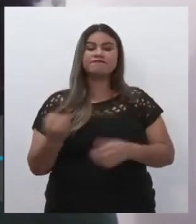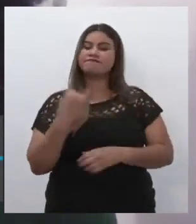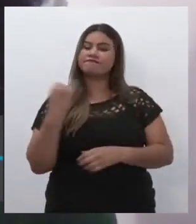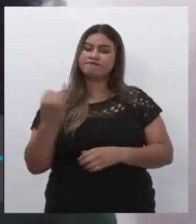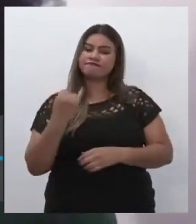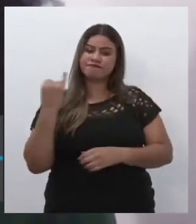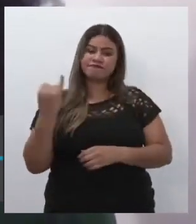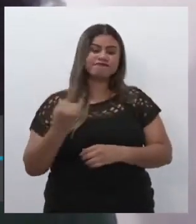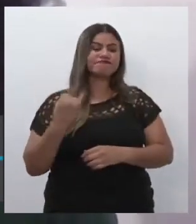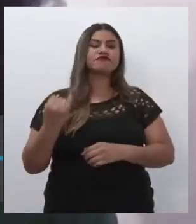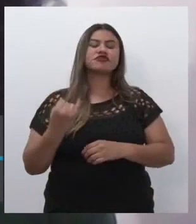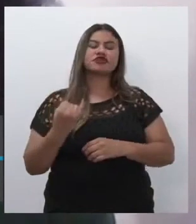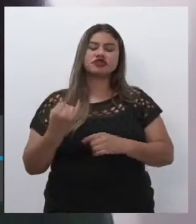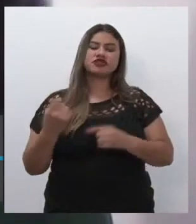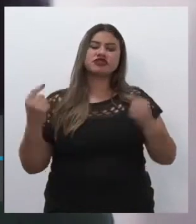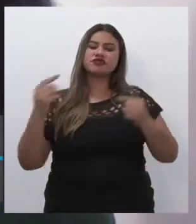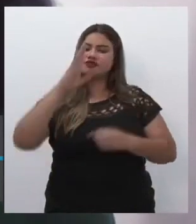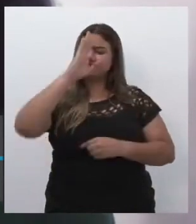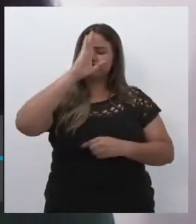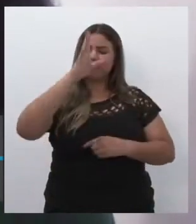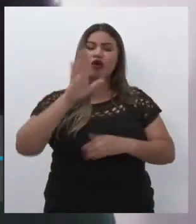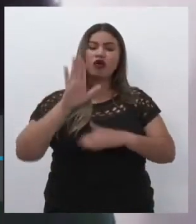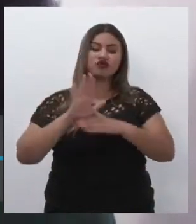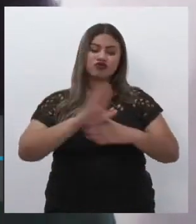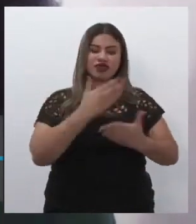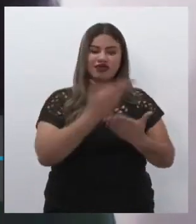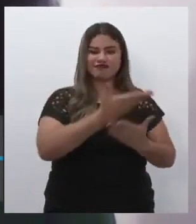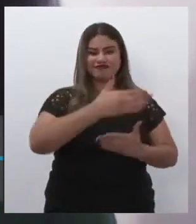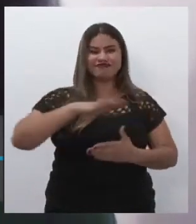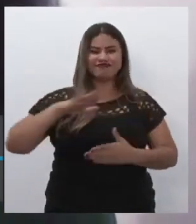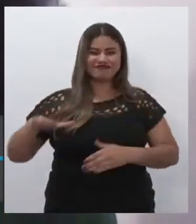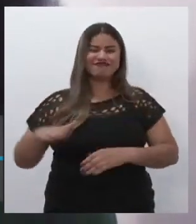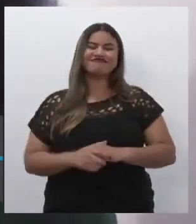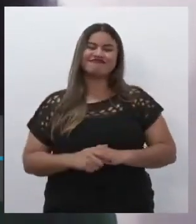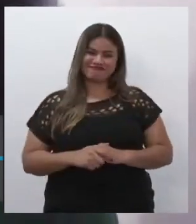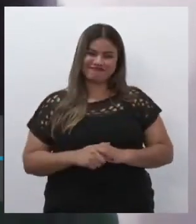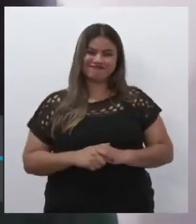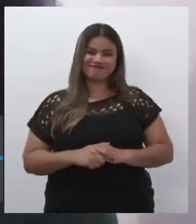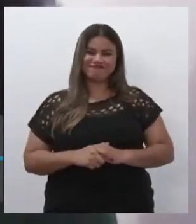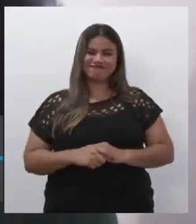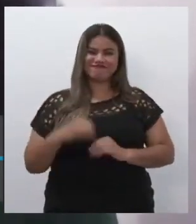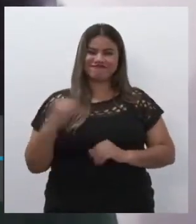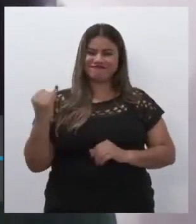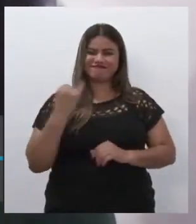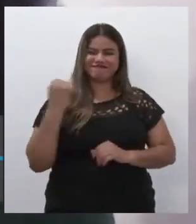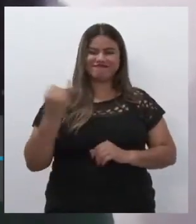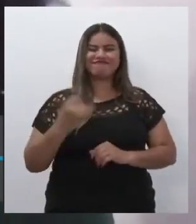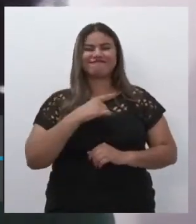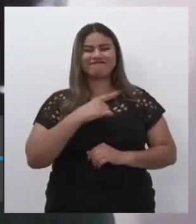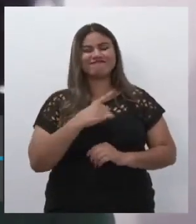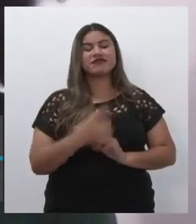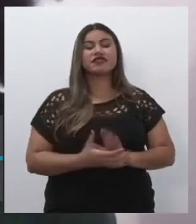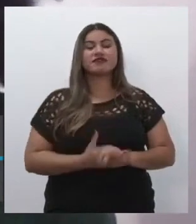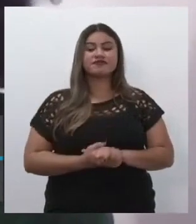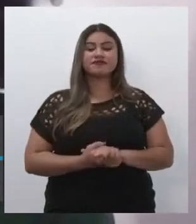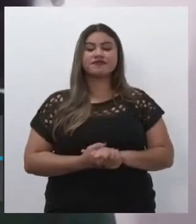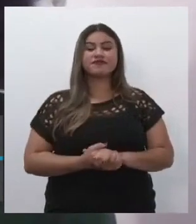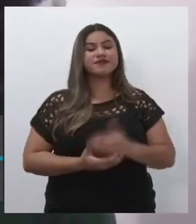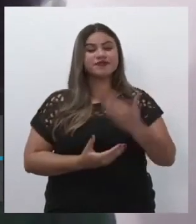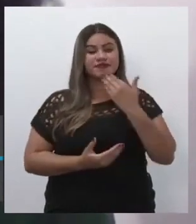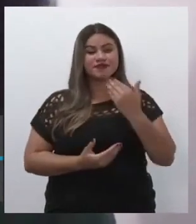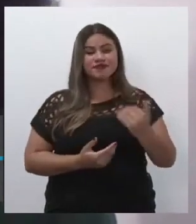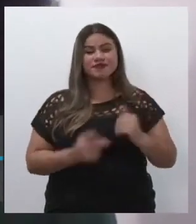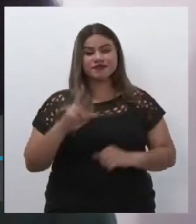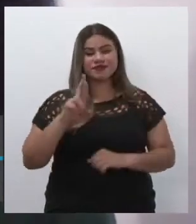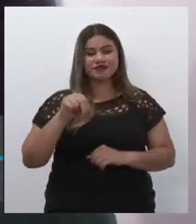importante, principalmente para as crianças, né? Isso é extremamente de uma importância muito grande. Aí eu peço para o